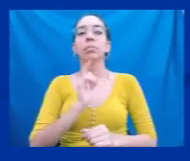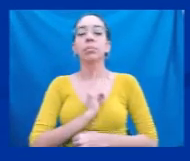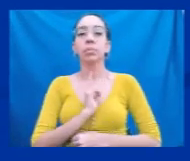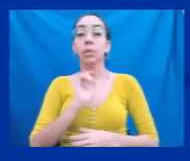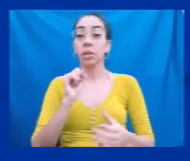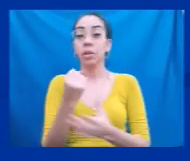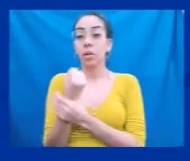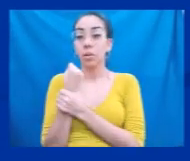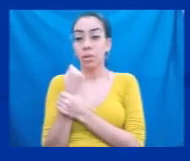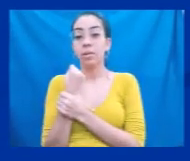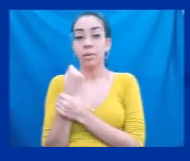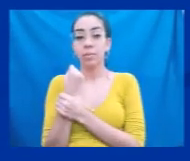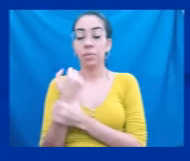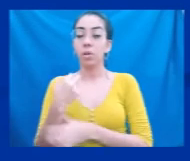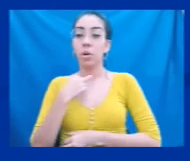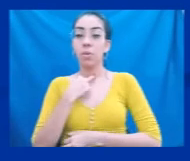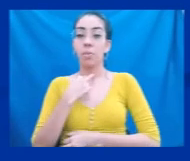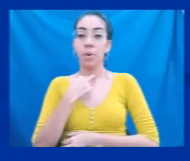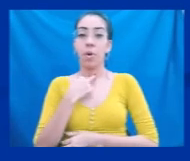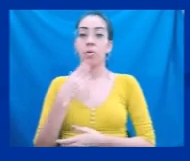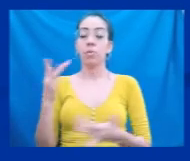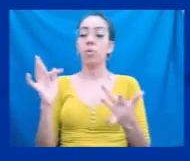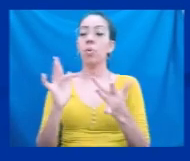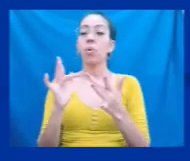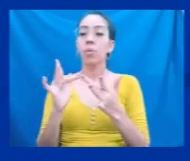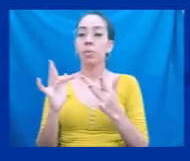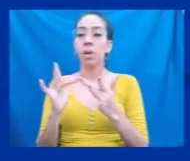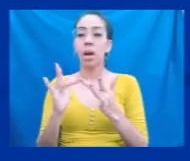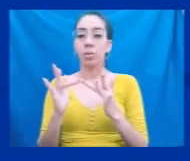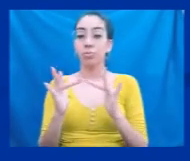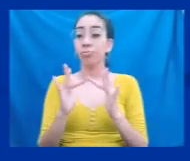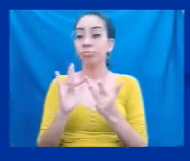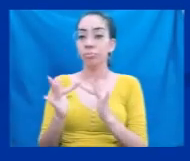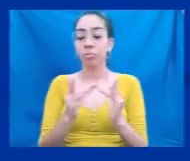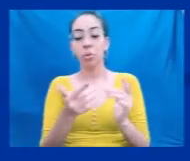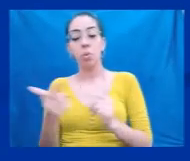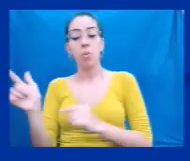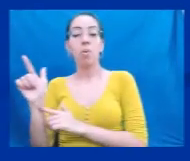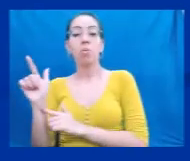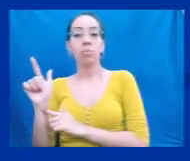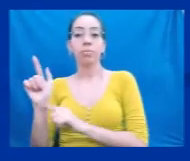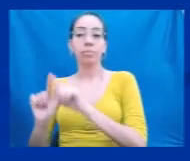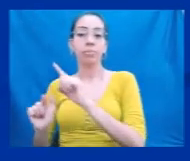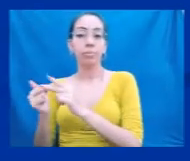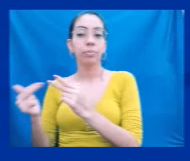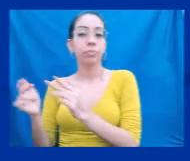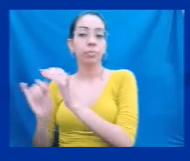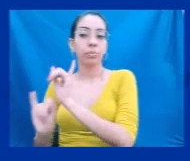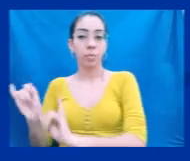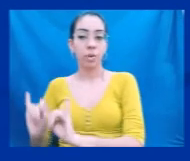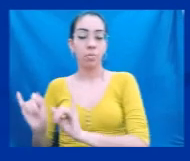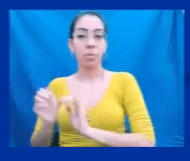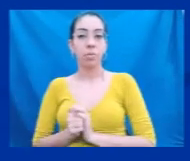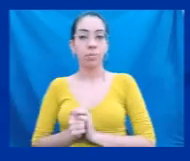desse armazenamento, que não haja interações entre produtos que podem estar próximos ou acondicionados de maneira inadequada.